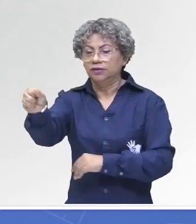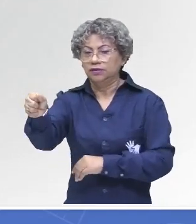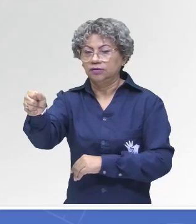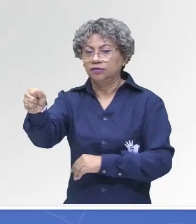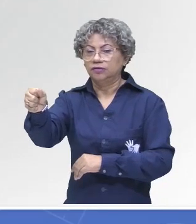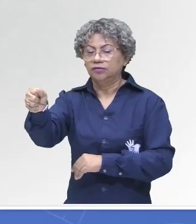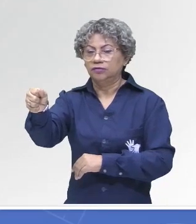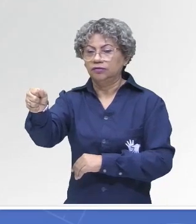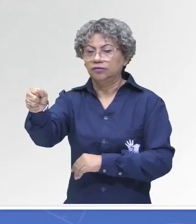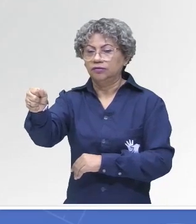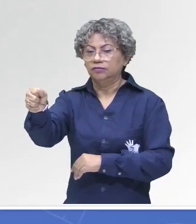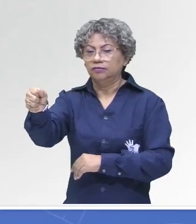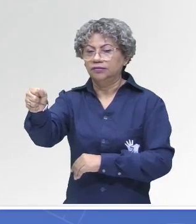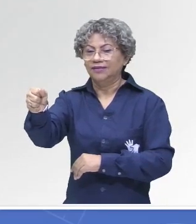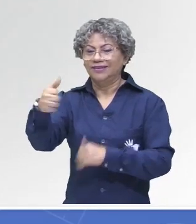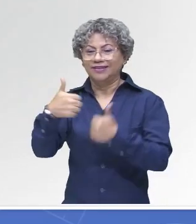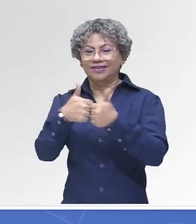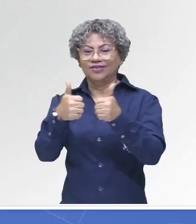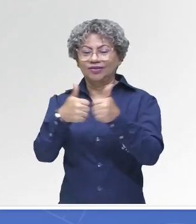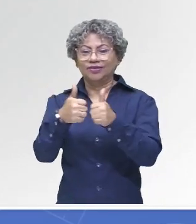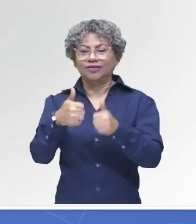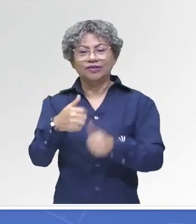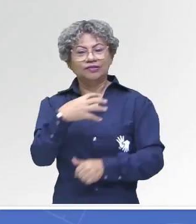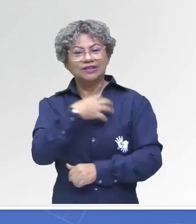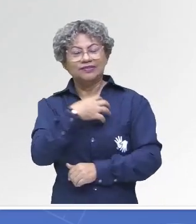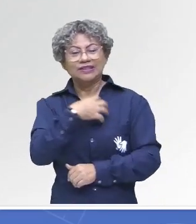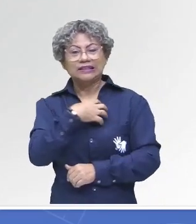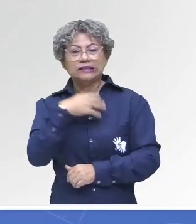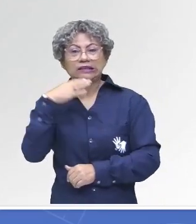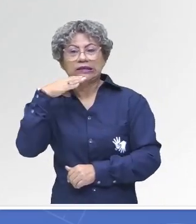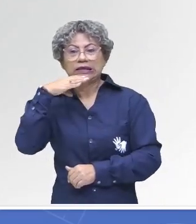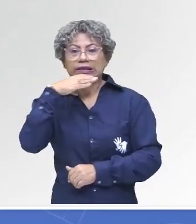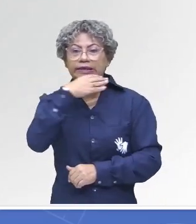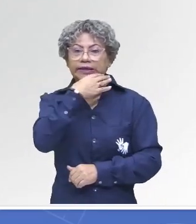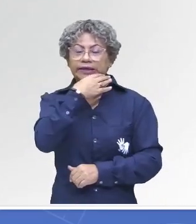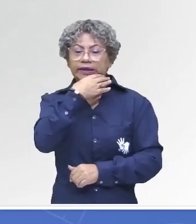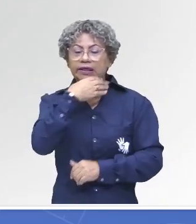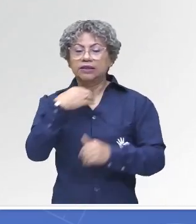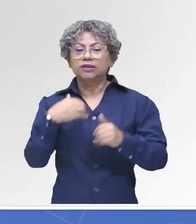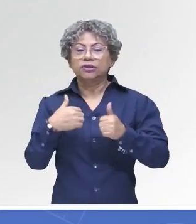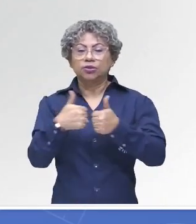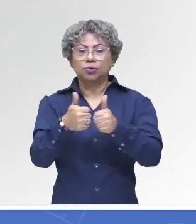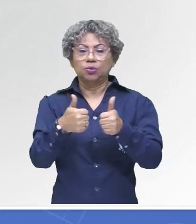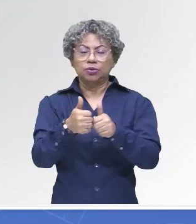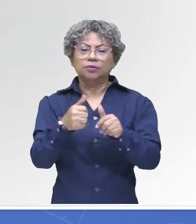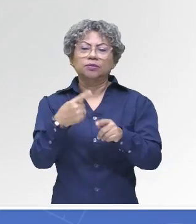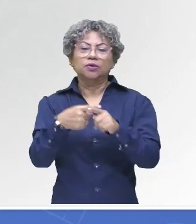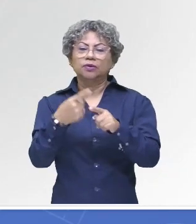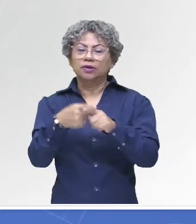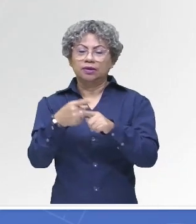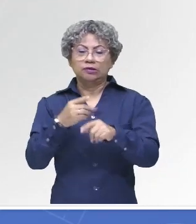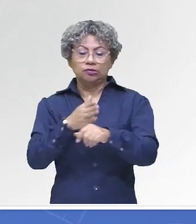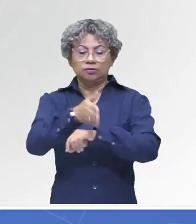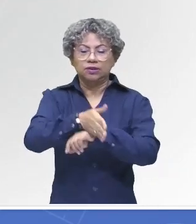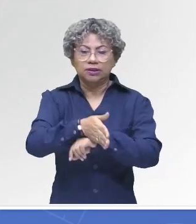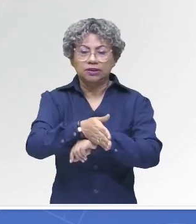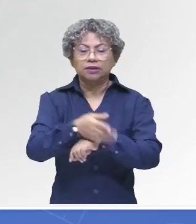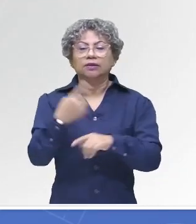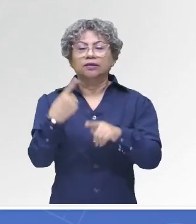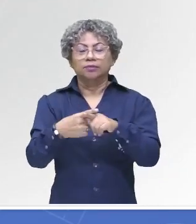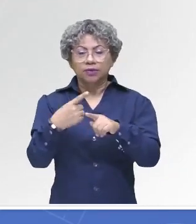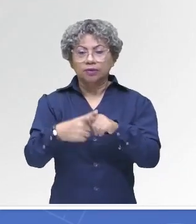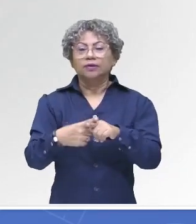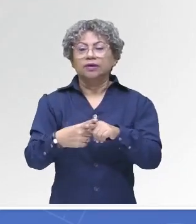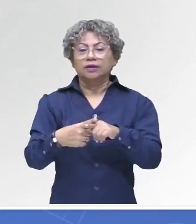você toca no ônibus, você vai sentir o ônibus quente, certo? Por quê? Porque o ônibus está transferindo